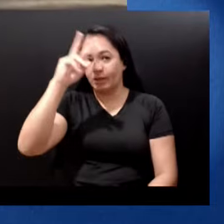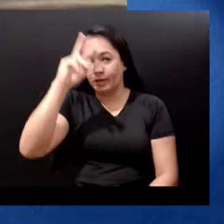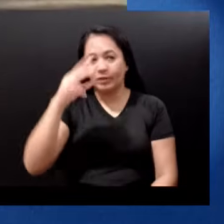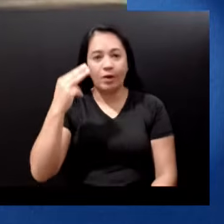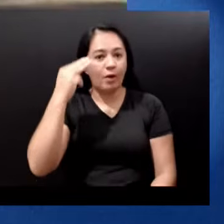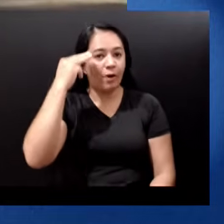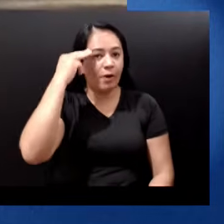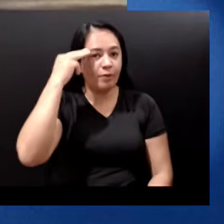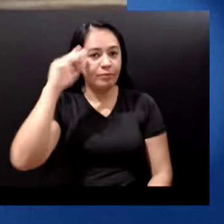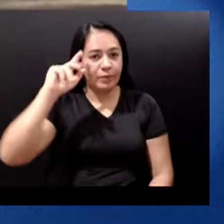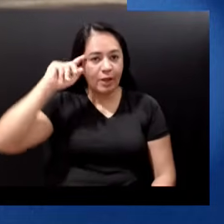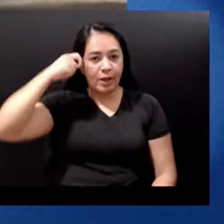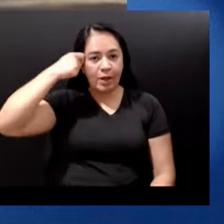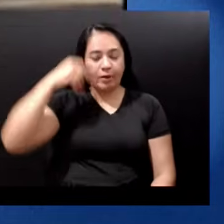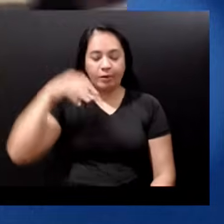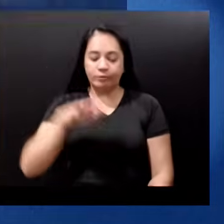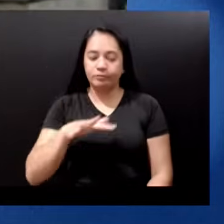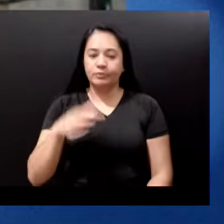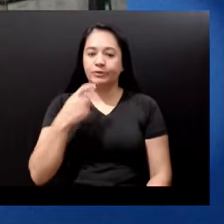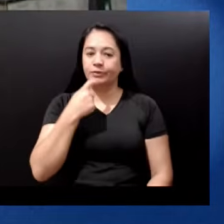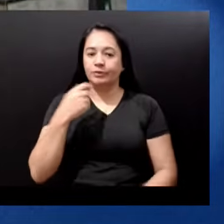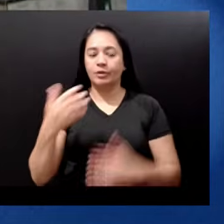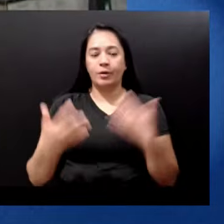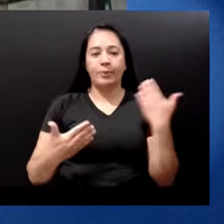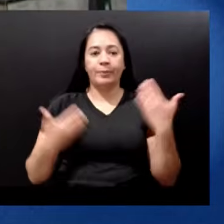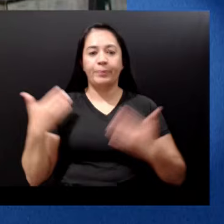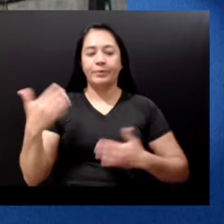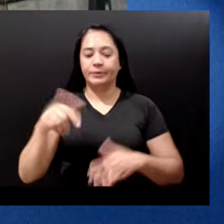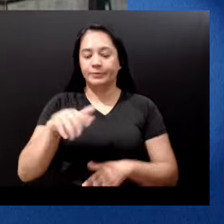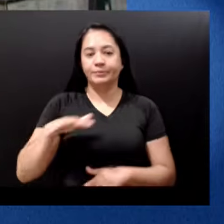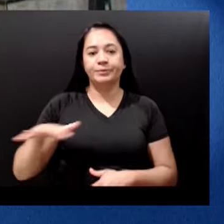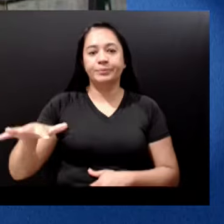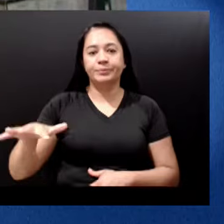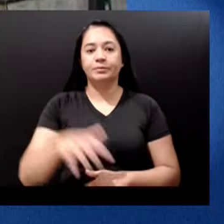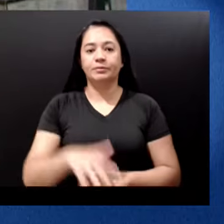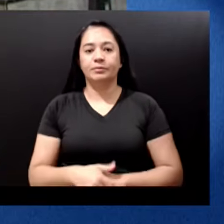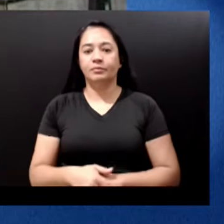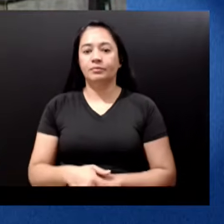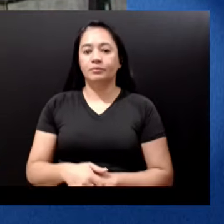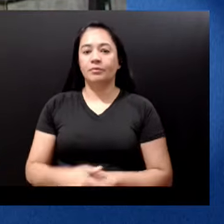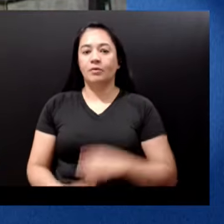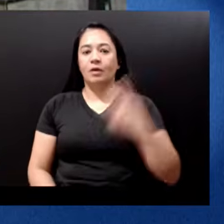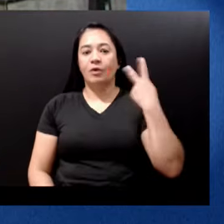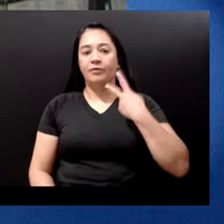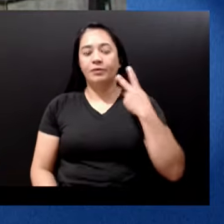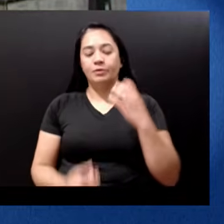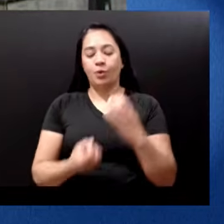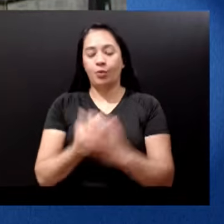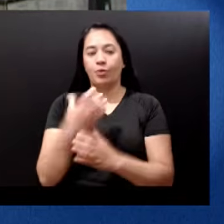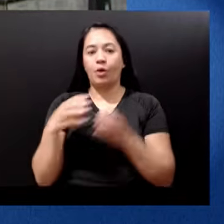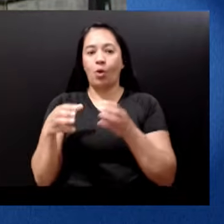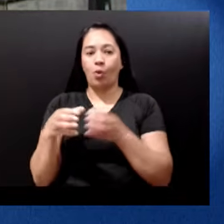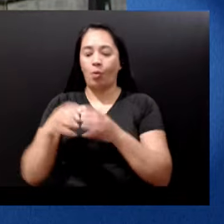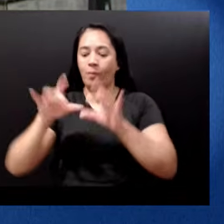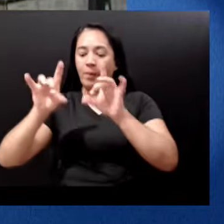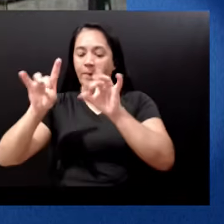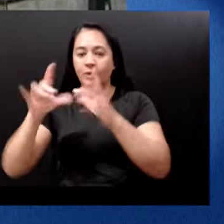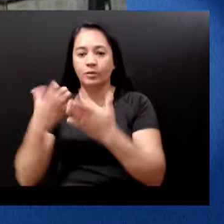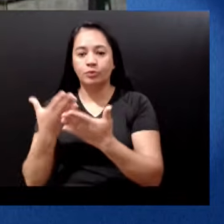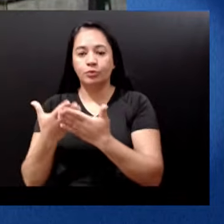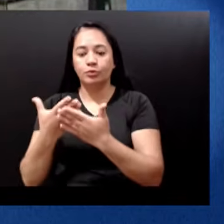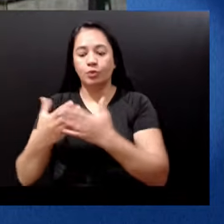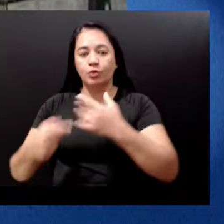afrocampineira em passeios pela cidade. Vereadores criam comissão especial de estudos para debater a gestão